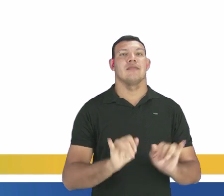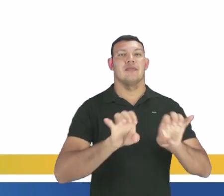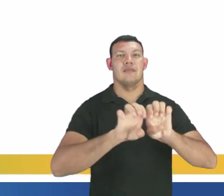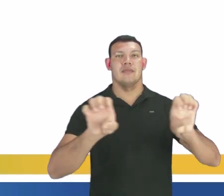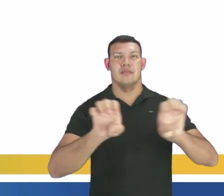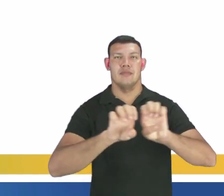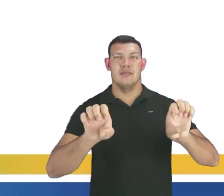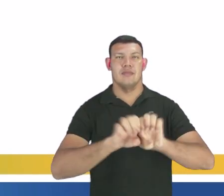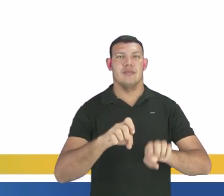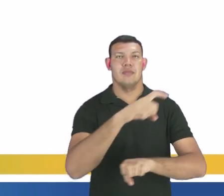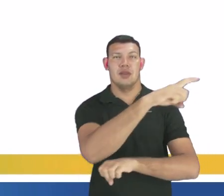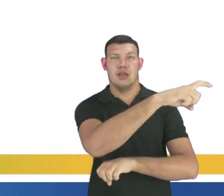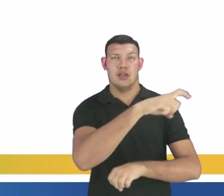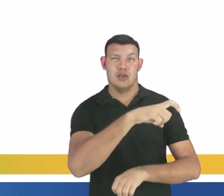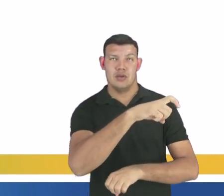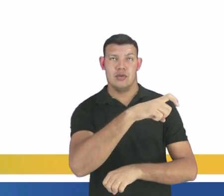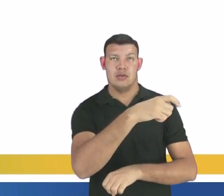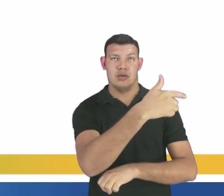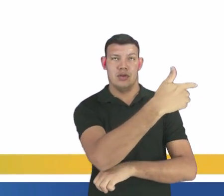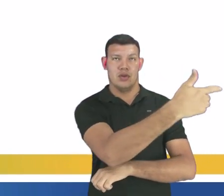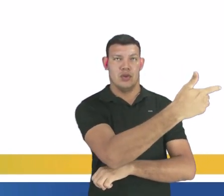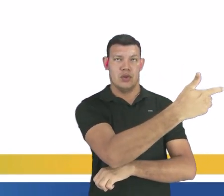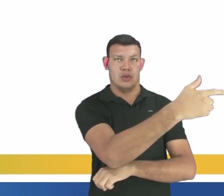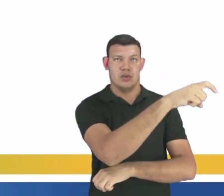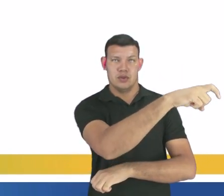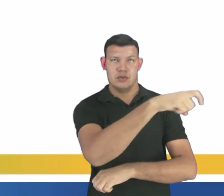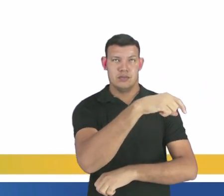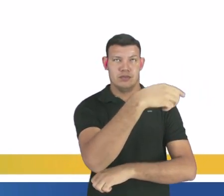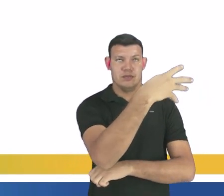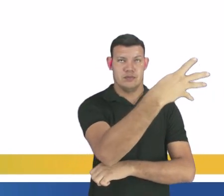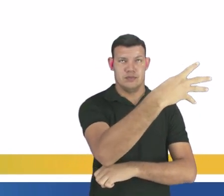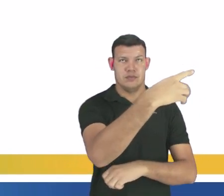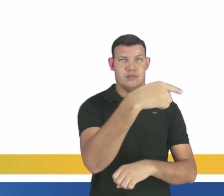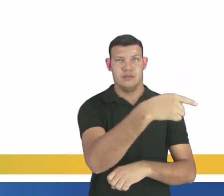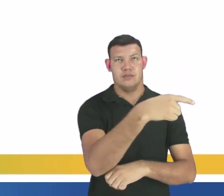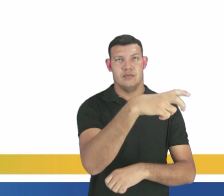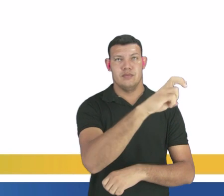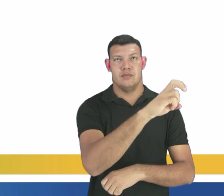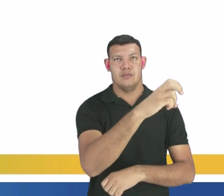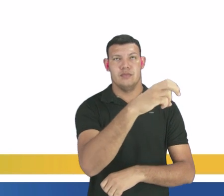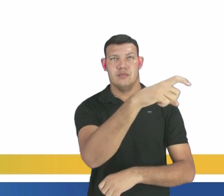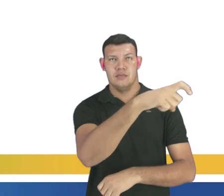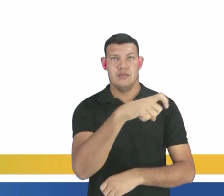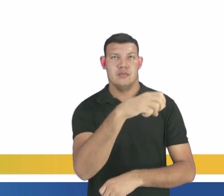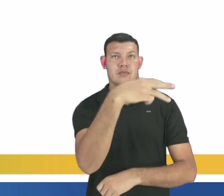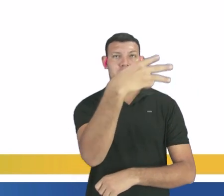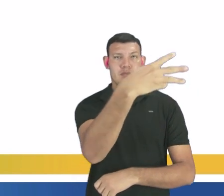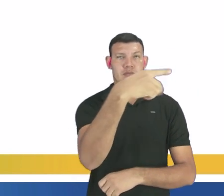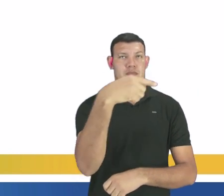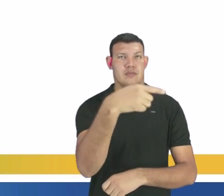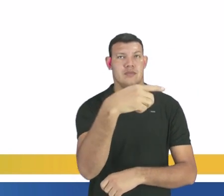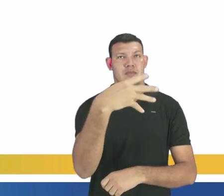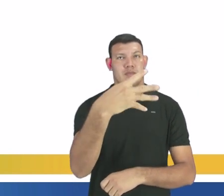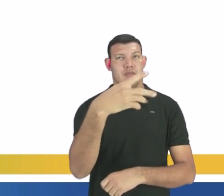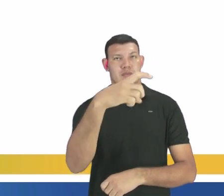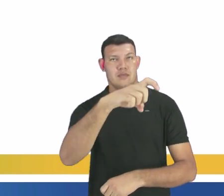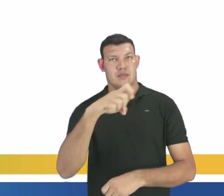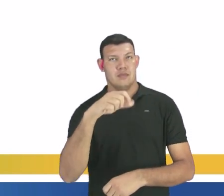zero. Vocês vão perceber que o divisor de A0 ele tem um